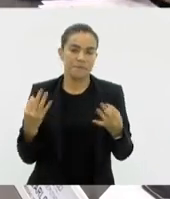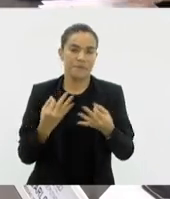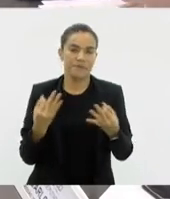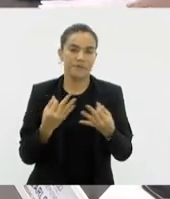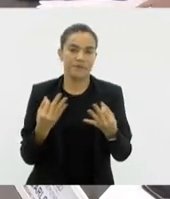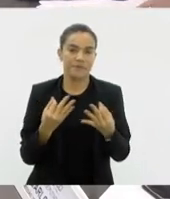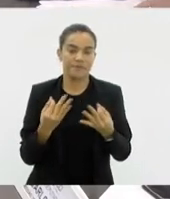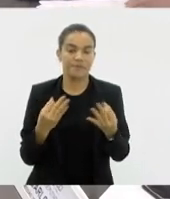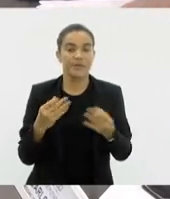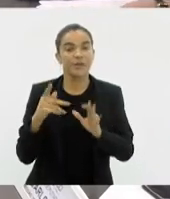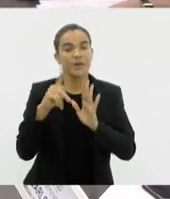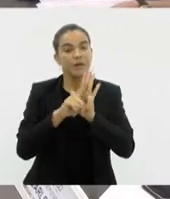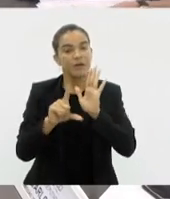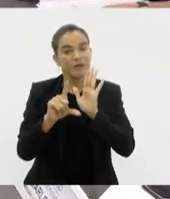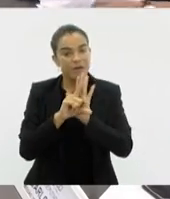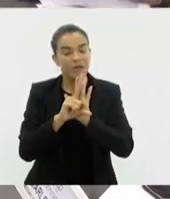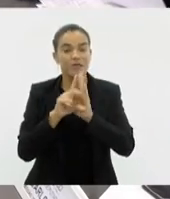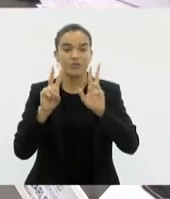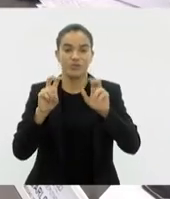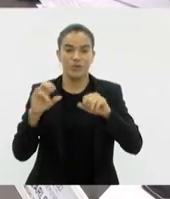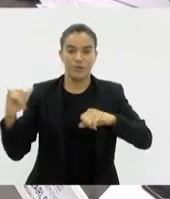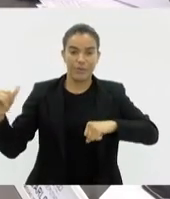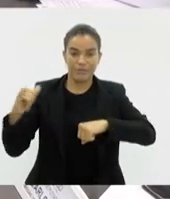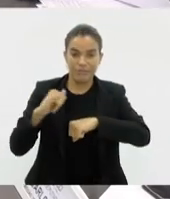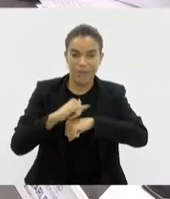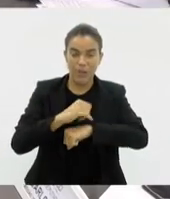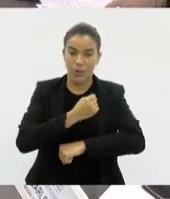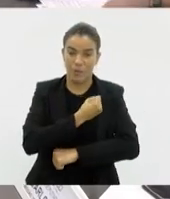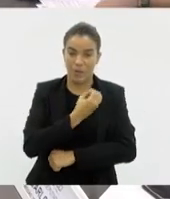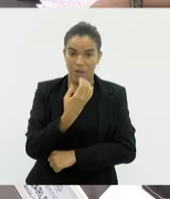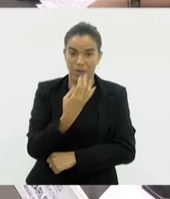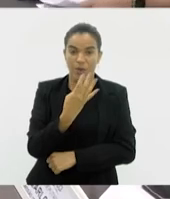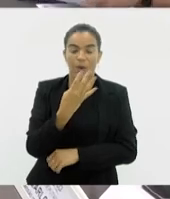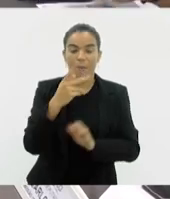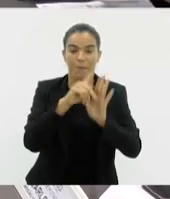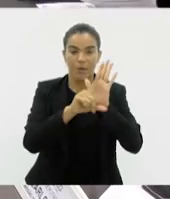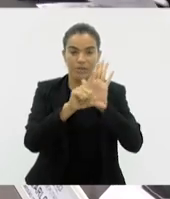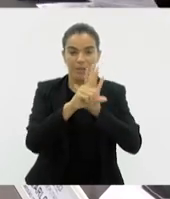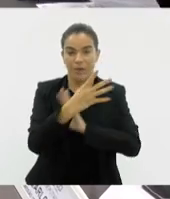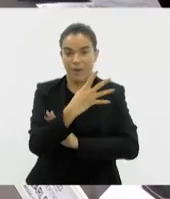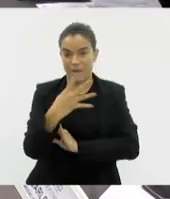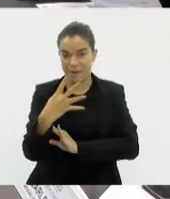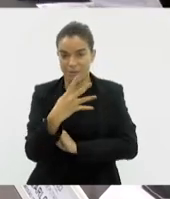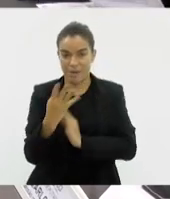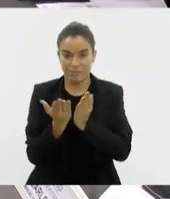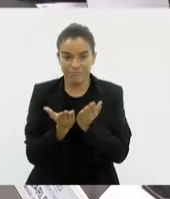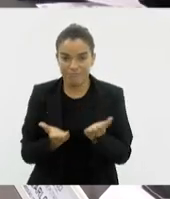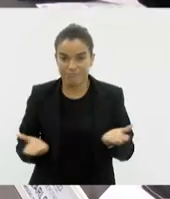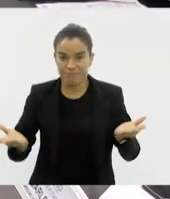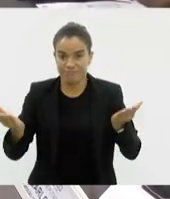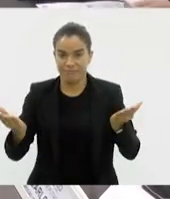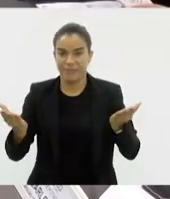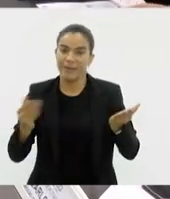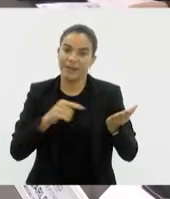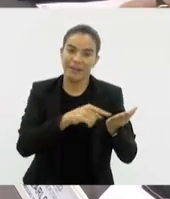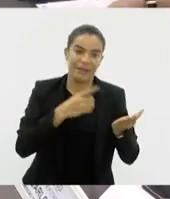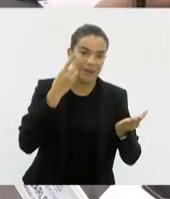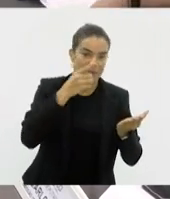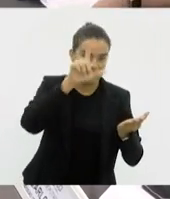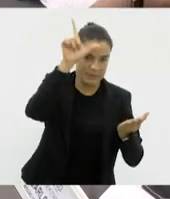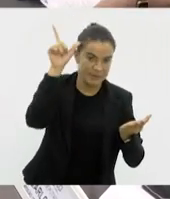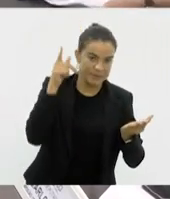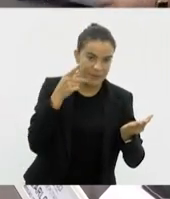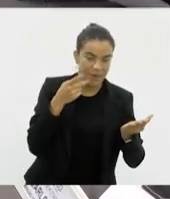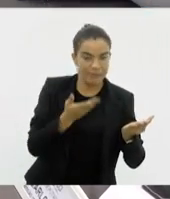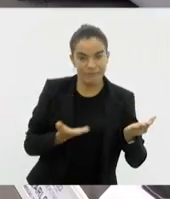do querosene de aviação é o 44. 4. Vista conjunta para o deputado doutor Serginho e deputado Luiz Paulo.